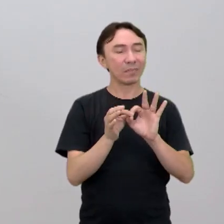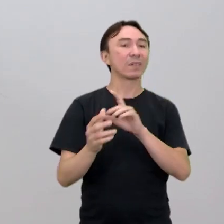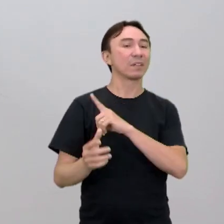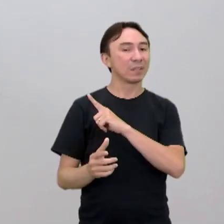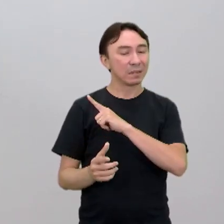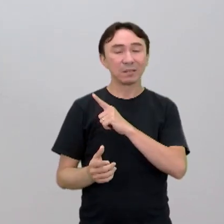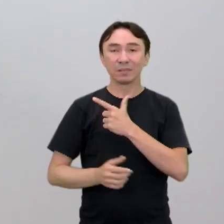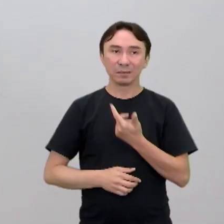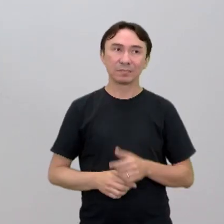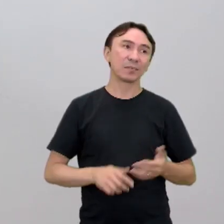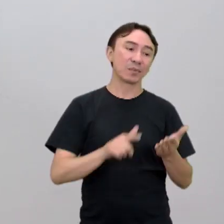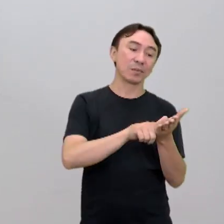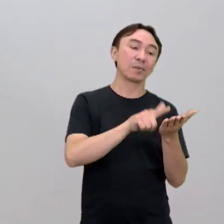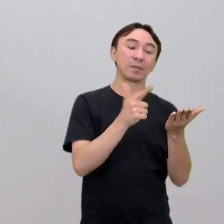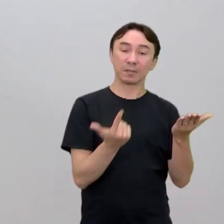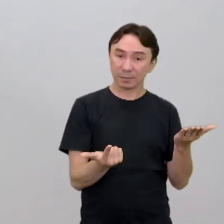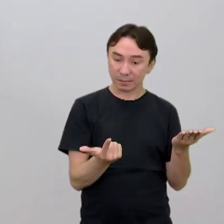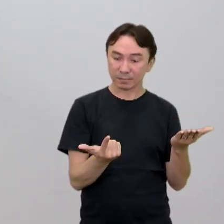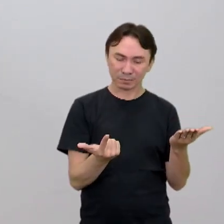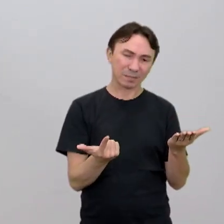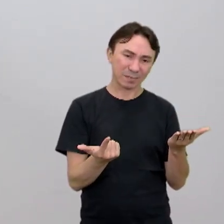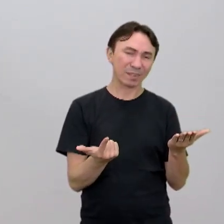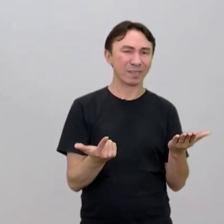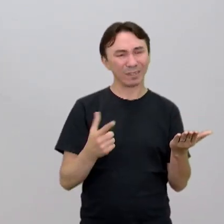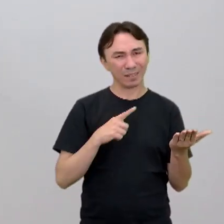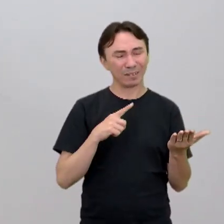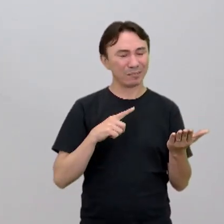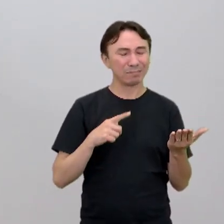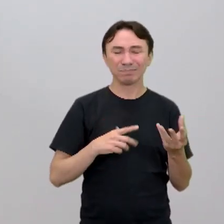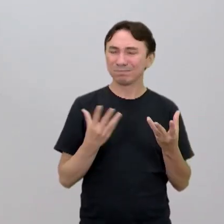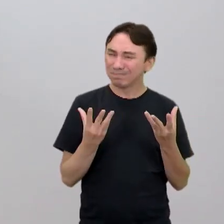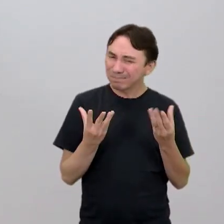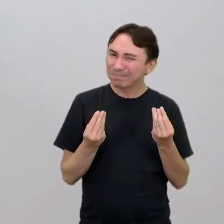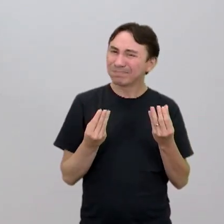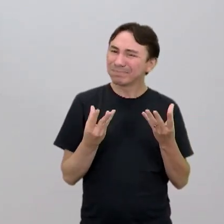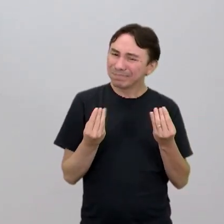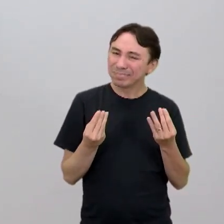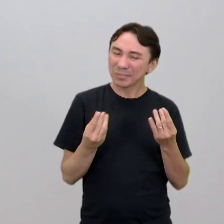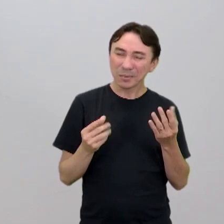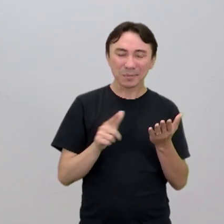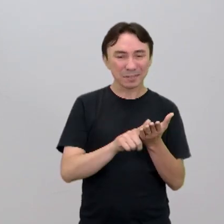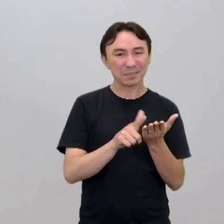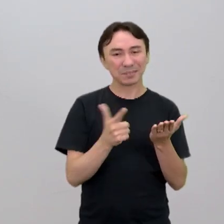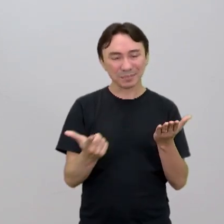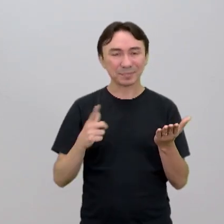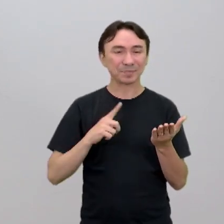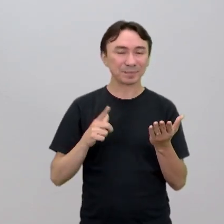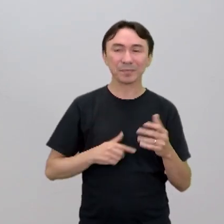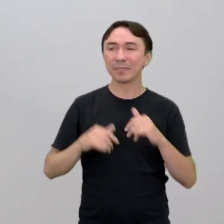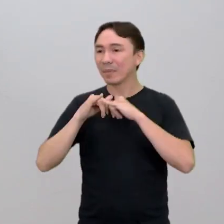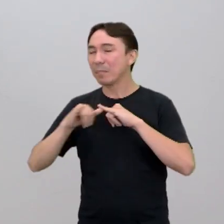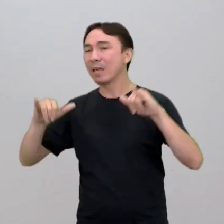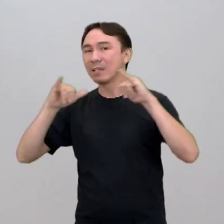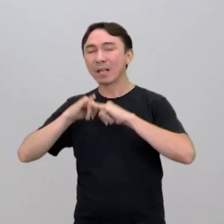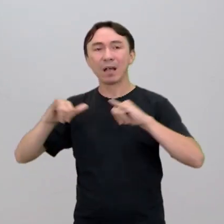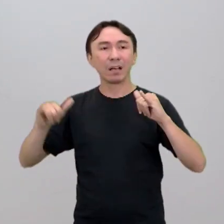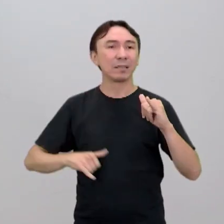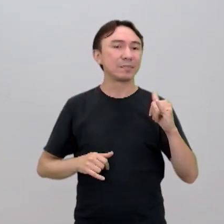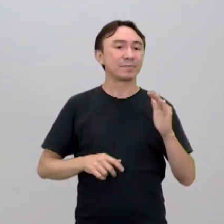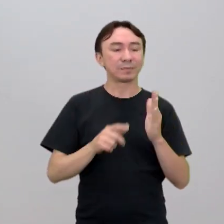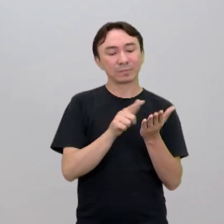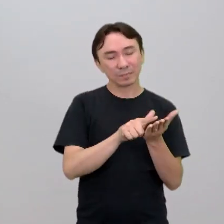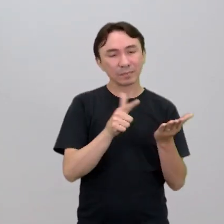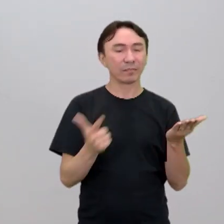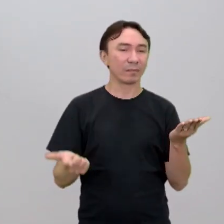de jornalismo, aí o jornalismo é um campo muito amplo. Então, dentro desse campo da mídia, do jornalismo, a gente vai entrar na